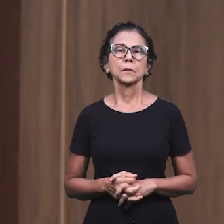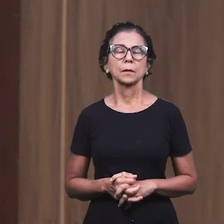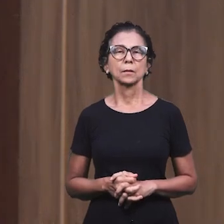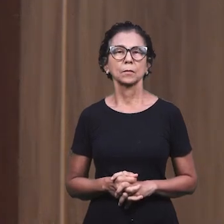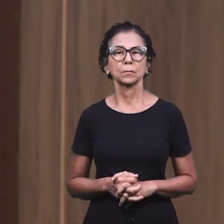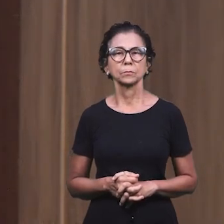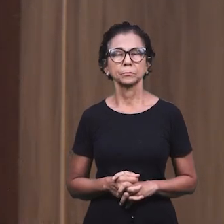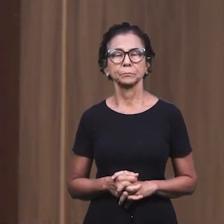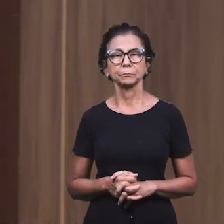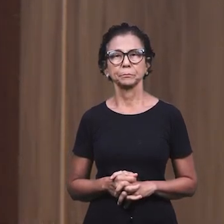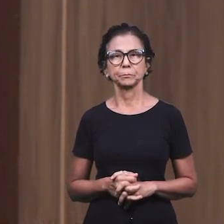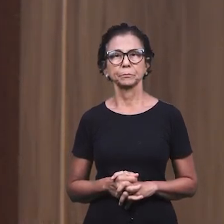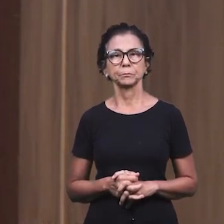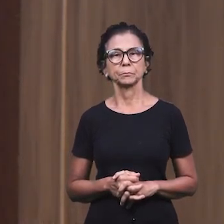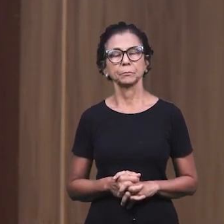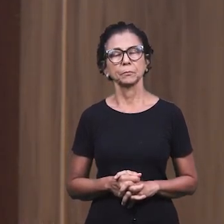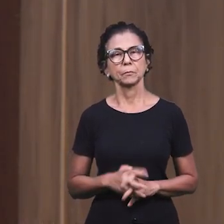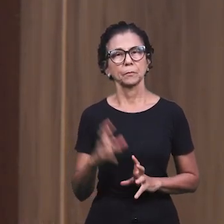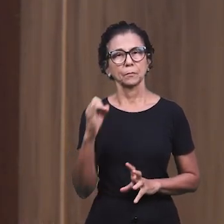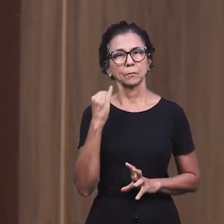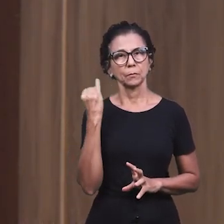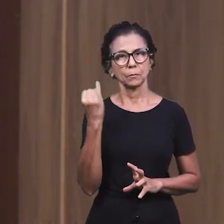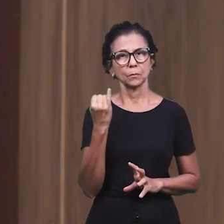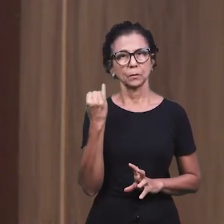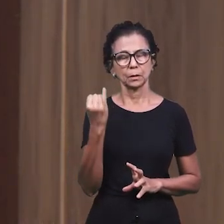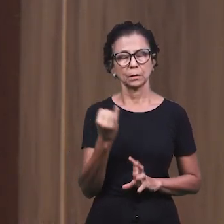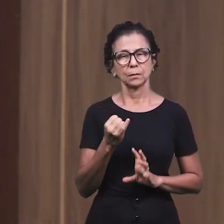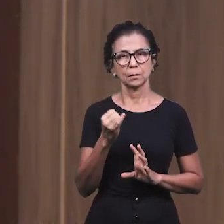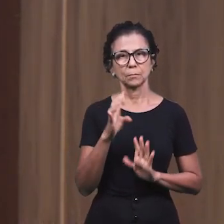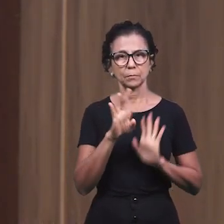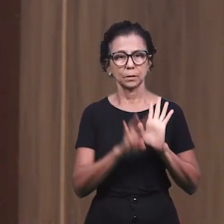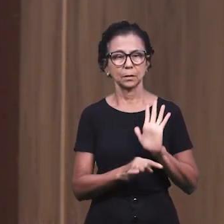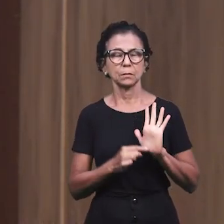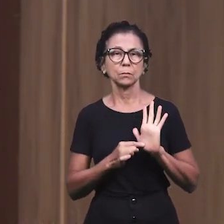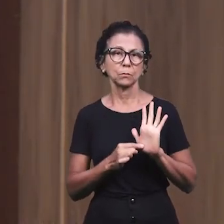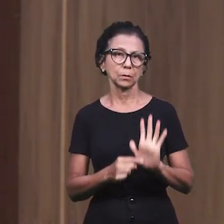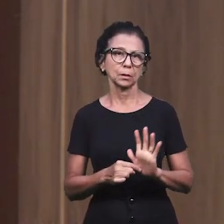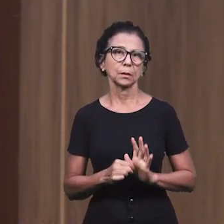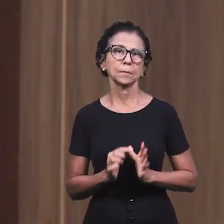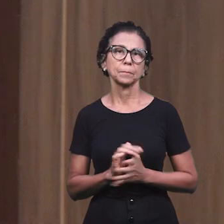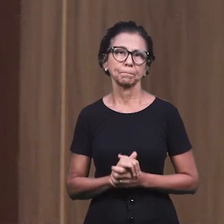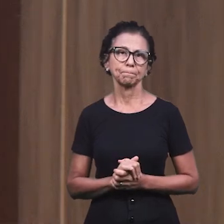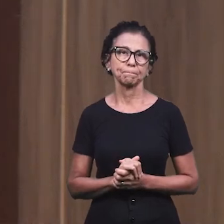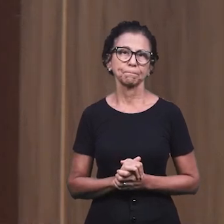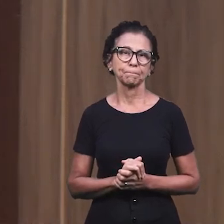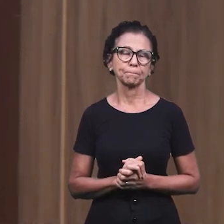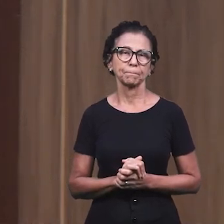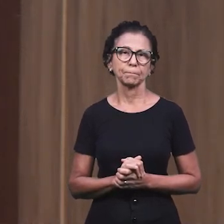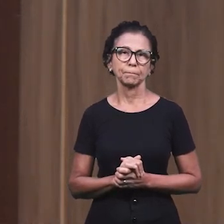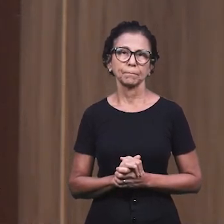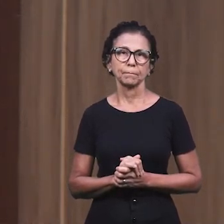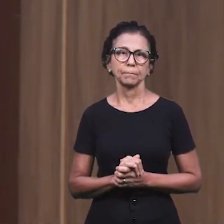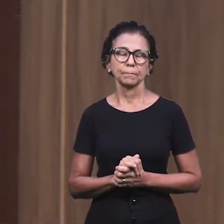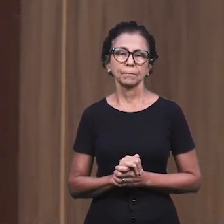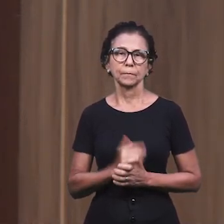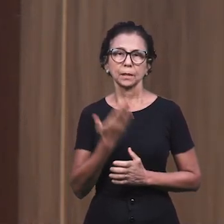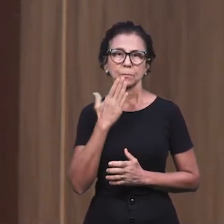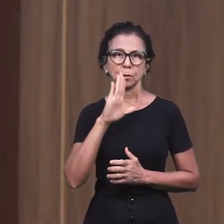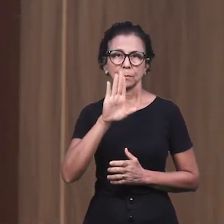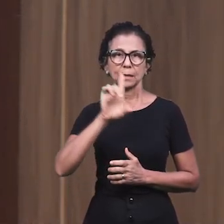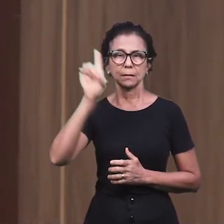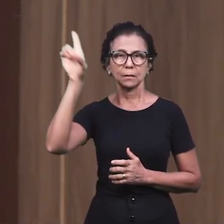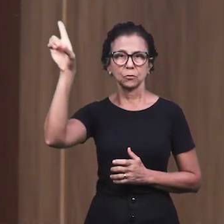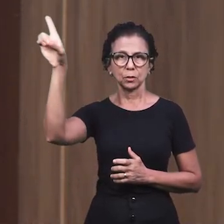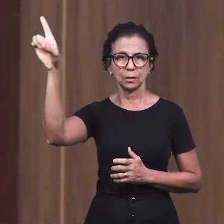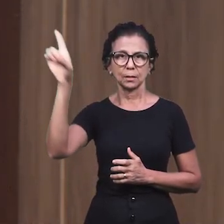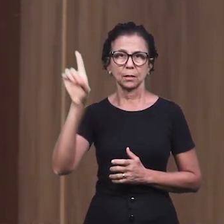disso. Mas veja bem, a importância disso tudo aqui para nós é que é impossível prosseguir nas promessas de Deus se